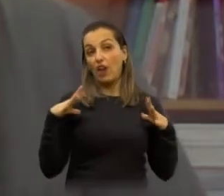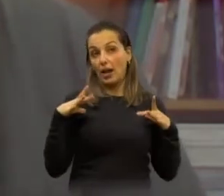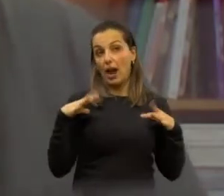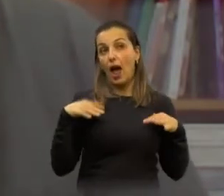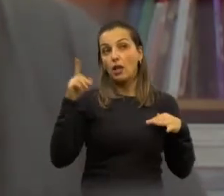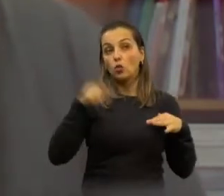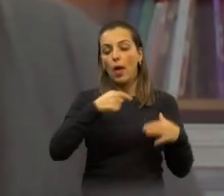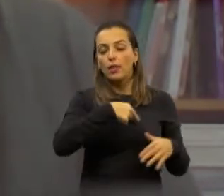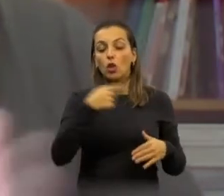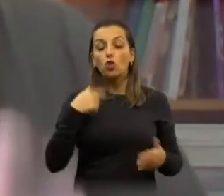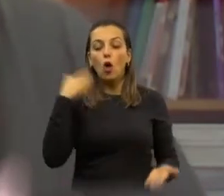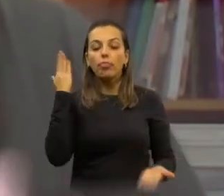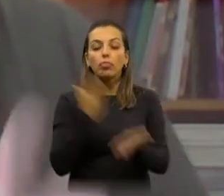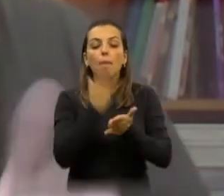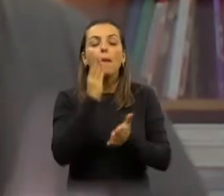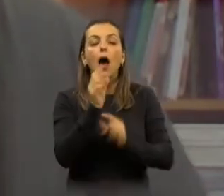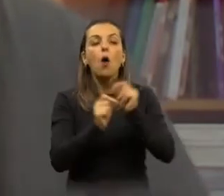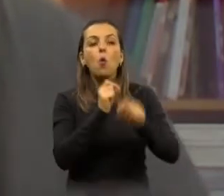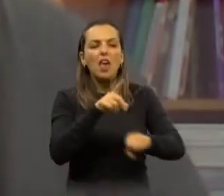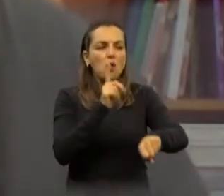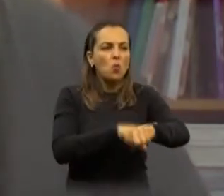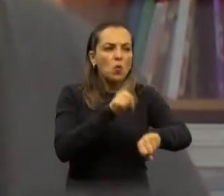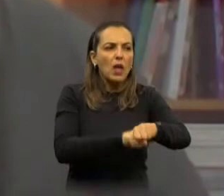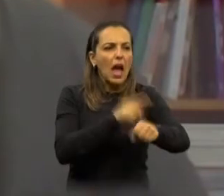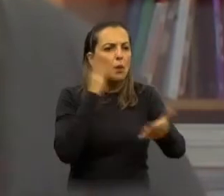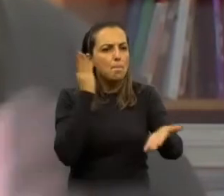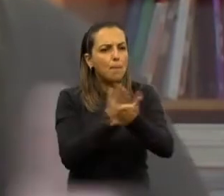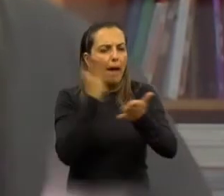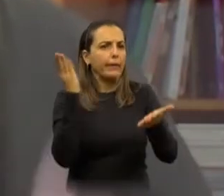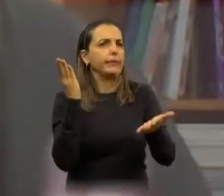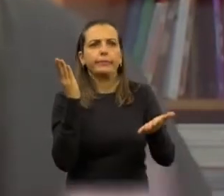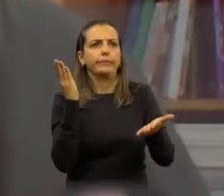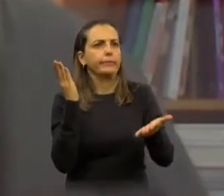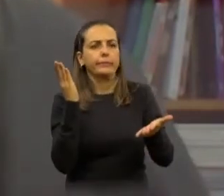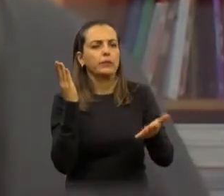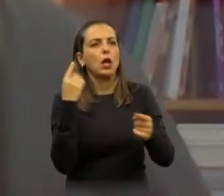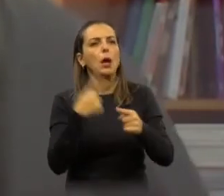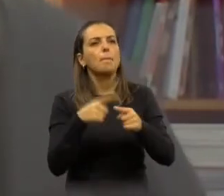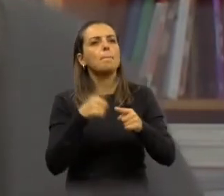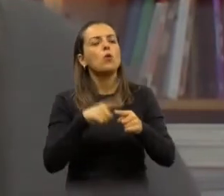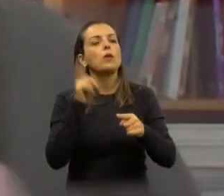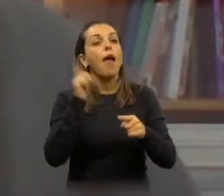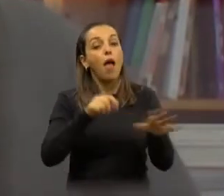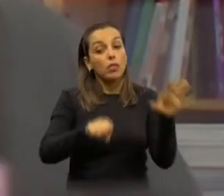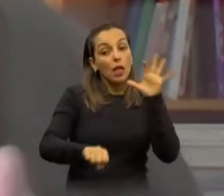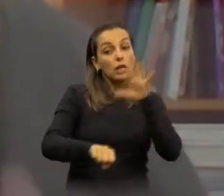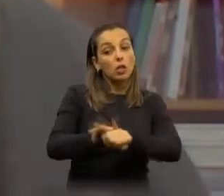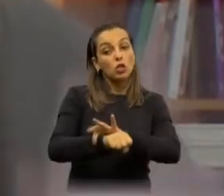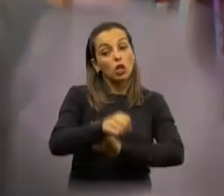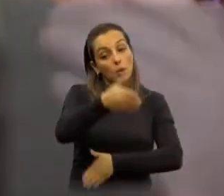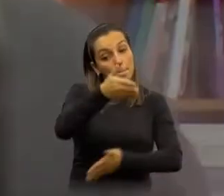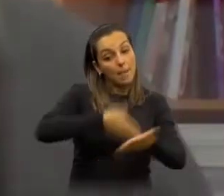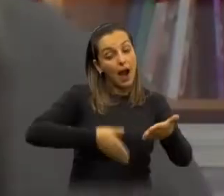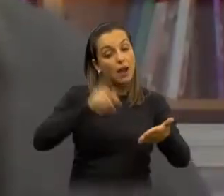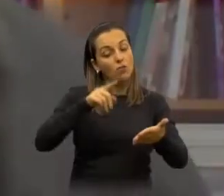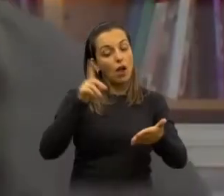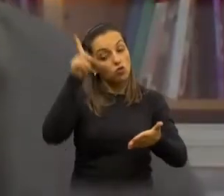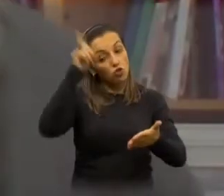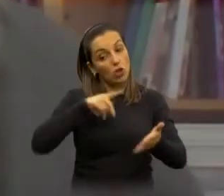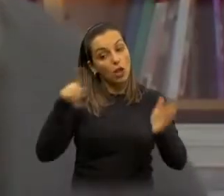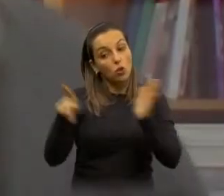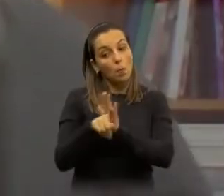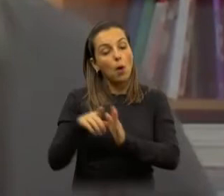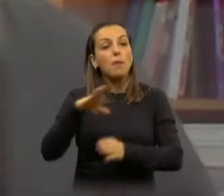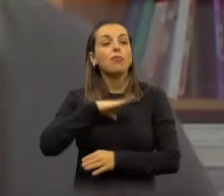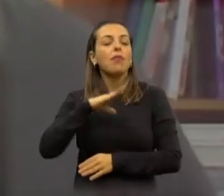gente pudesse acabar com essa barreira de horário. Porque a garantia do meio passe é a garantia de direito à cidade para a nossa